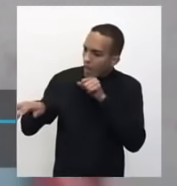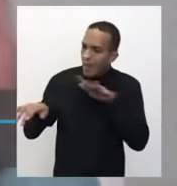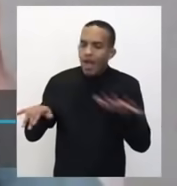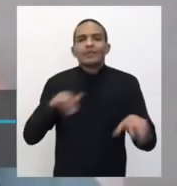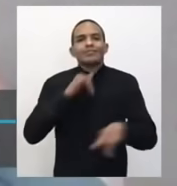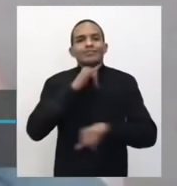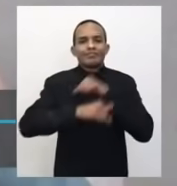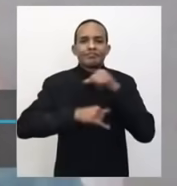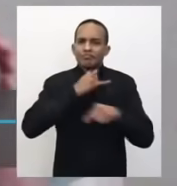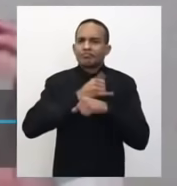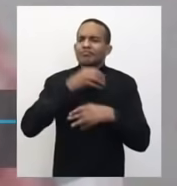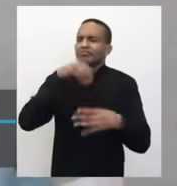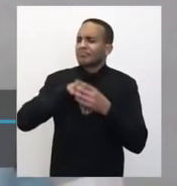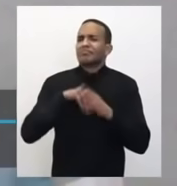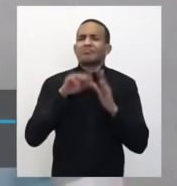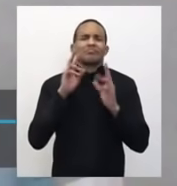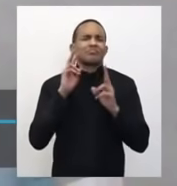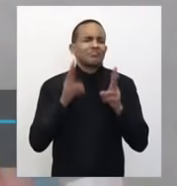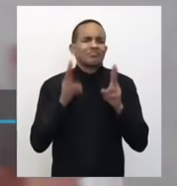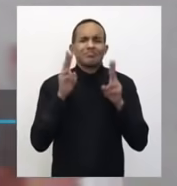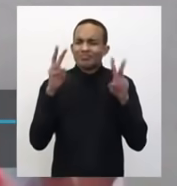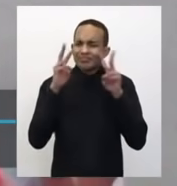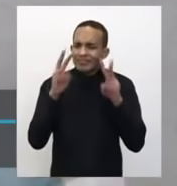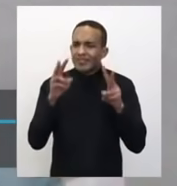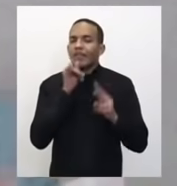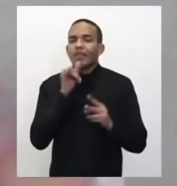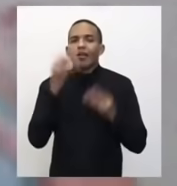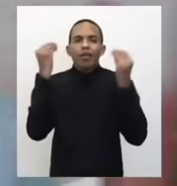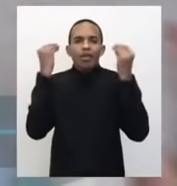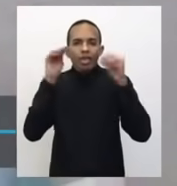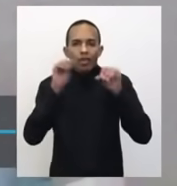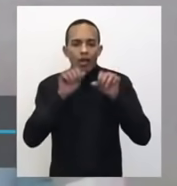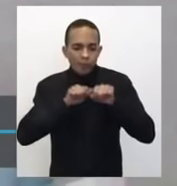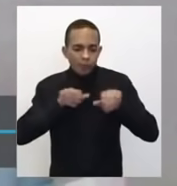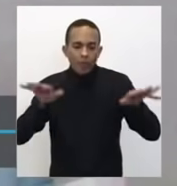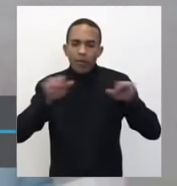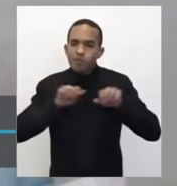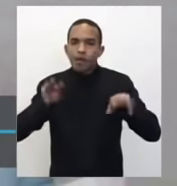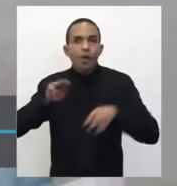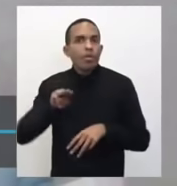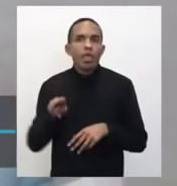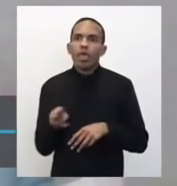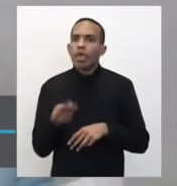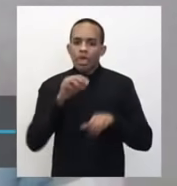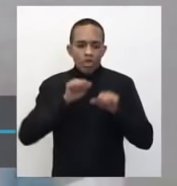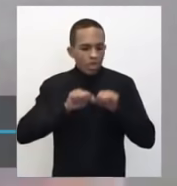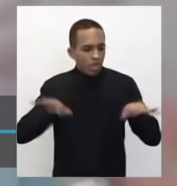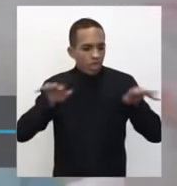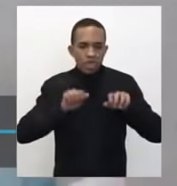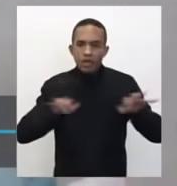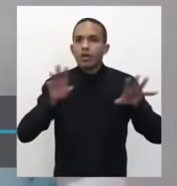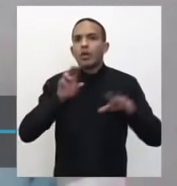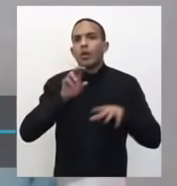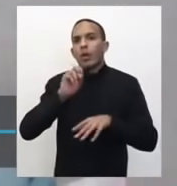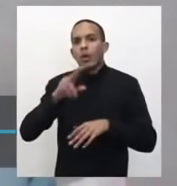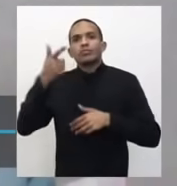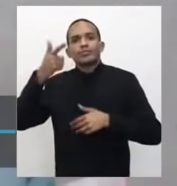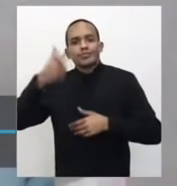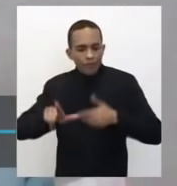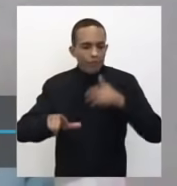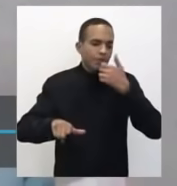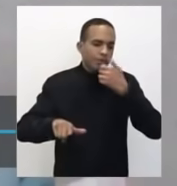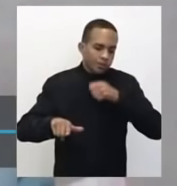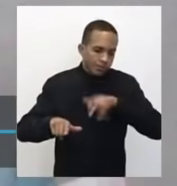É muito comum a gente ver isso, né? Uma postagem que é compartilhada milhões de vezes, ou algo que é recompartilhado milhões